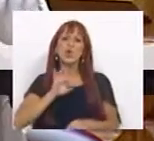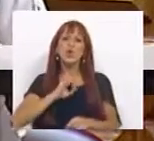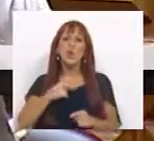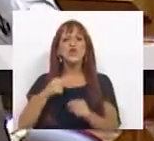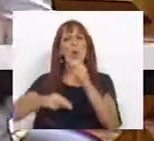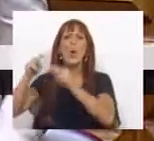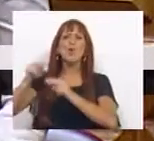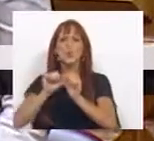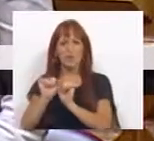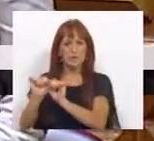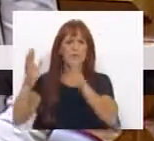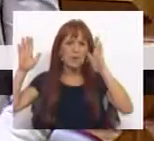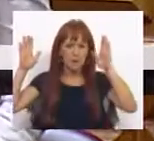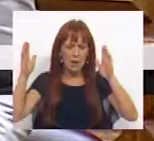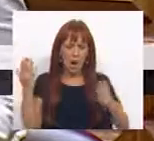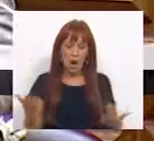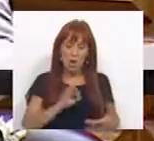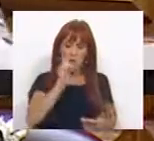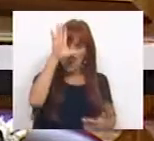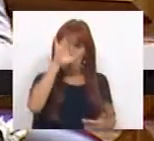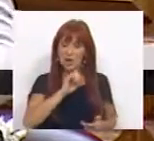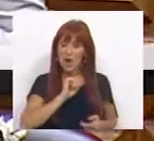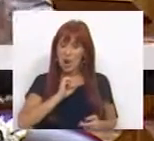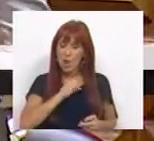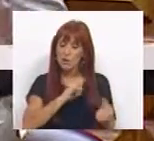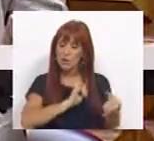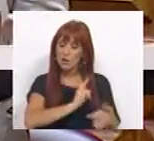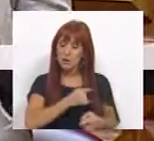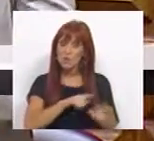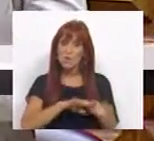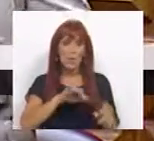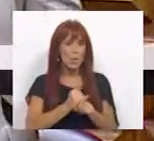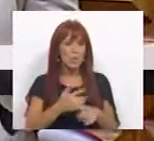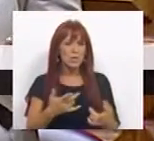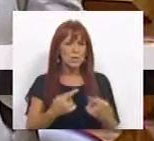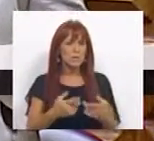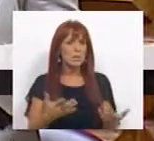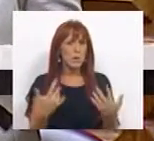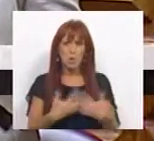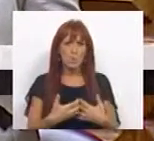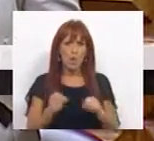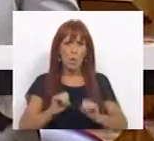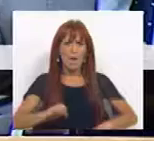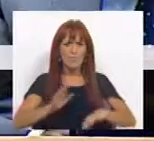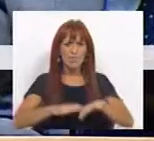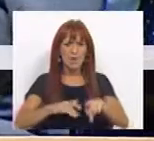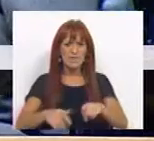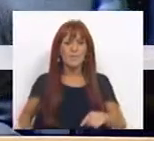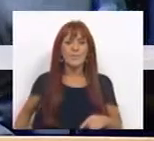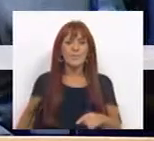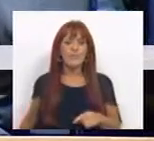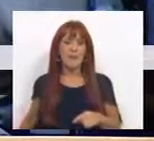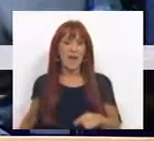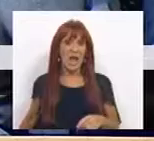senhores construíram. Agora, Sr. Primeiro-Ministro, a nós compete-nos outra tarefa, não há dúvida nenhuma relativamente a isso. E